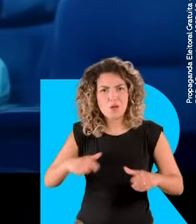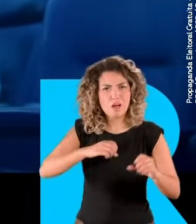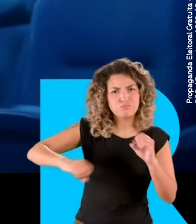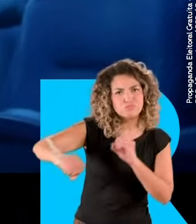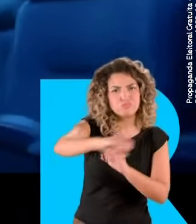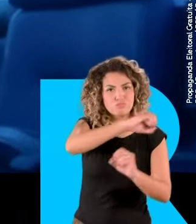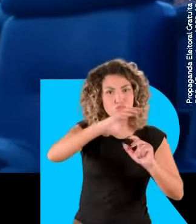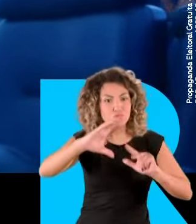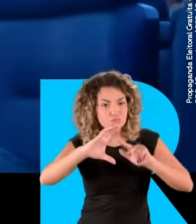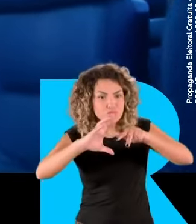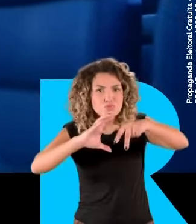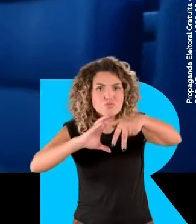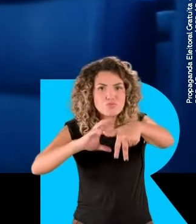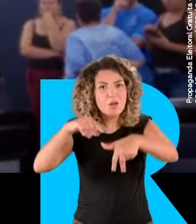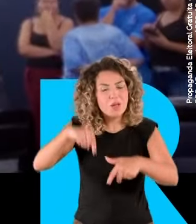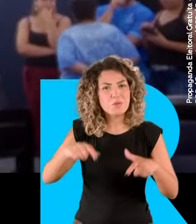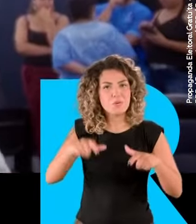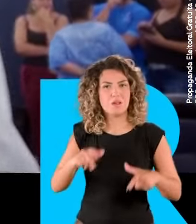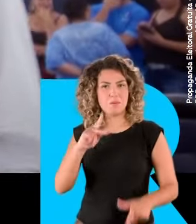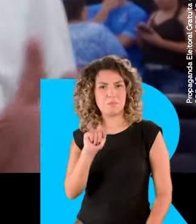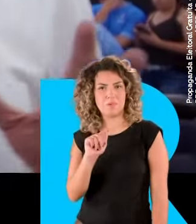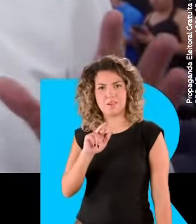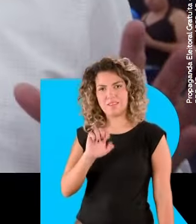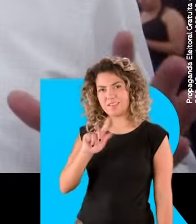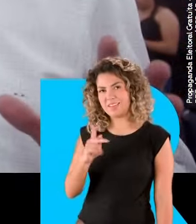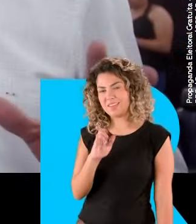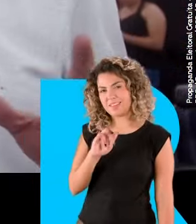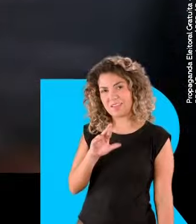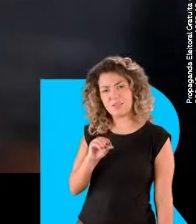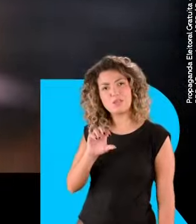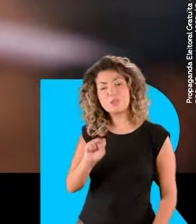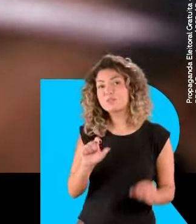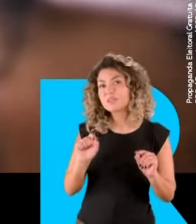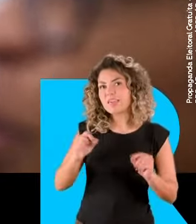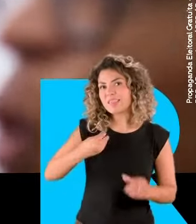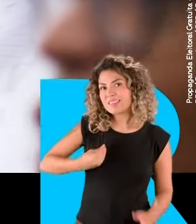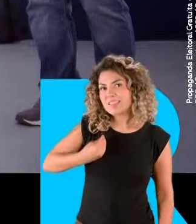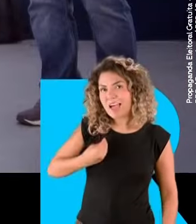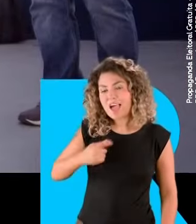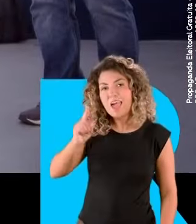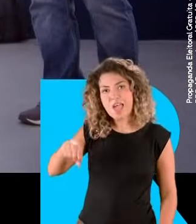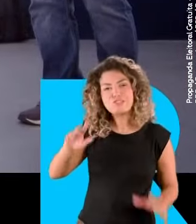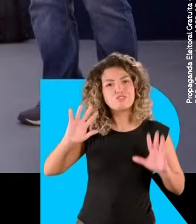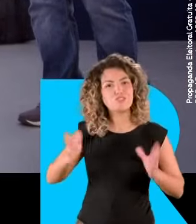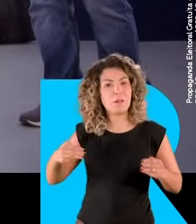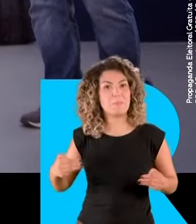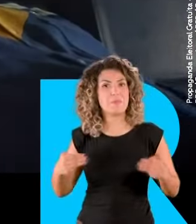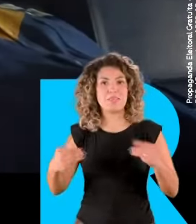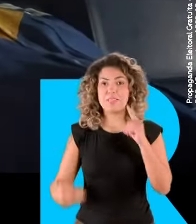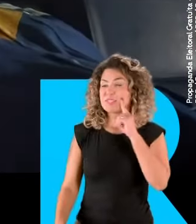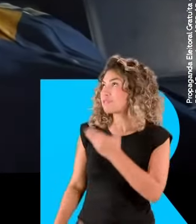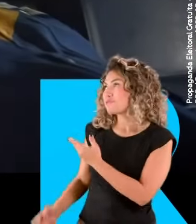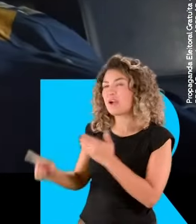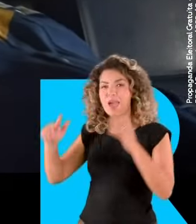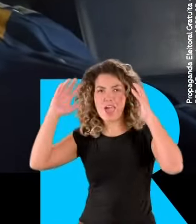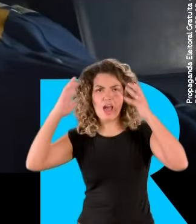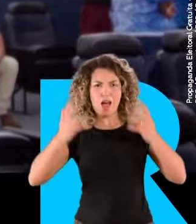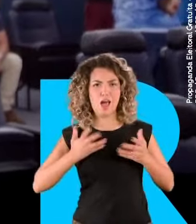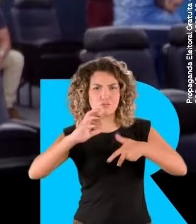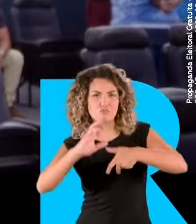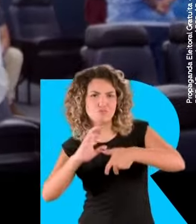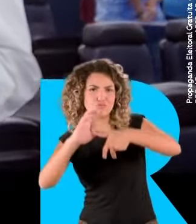aqui no Planetário, aqui em Parelheiros, no Céu Parelheiros. E quem que está aqui comigo? Que foi ministro, que tem uma experiência enorme, nosso